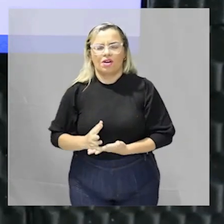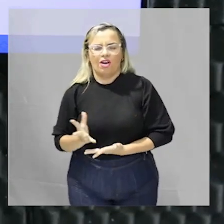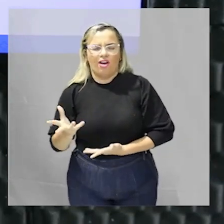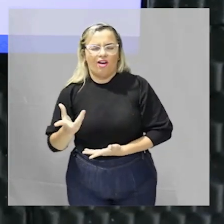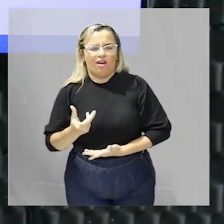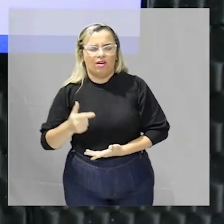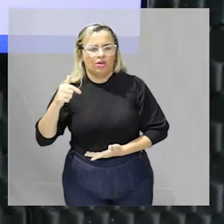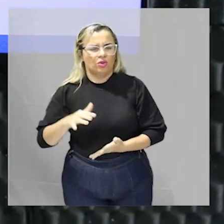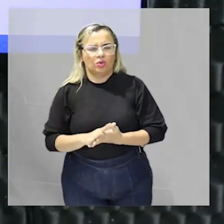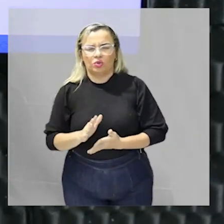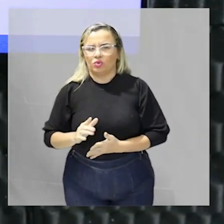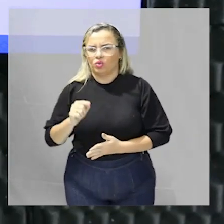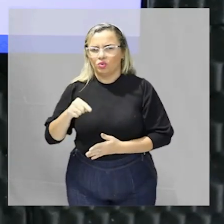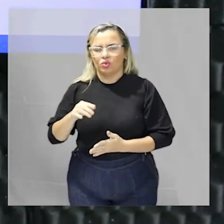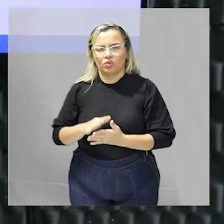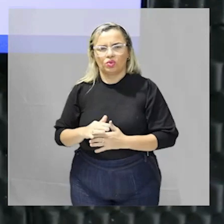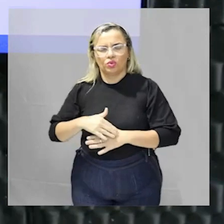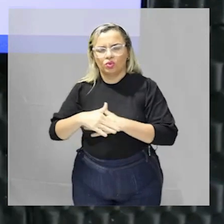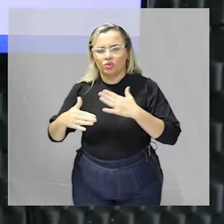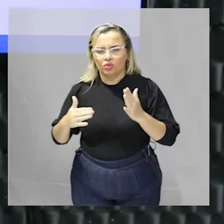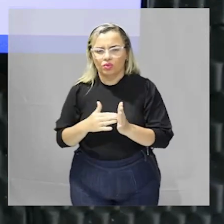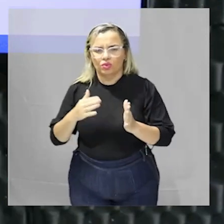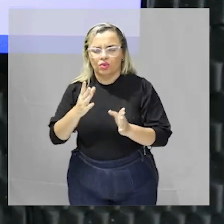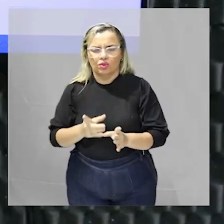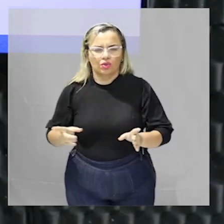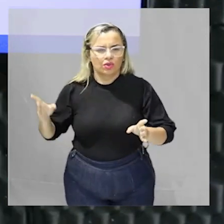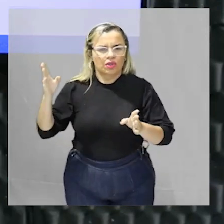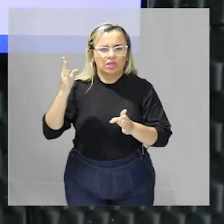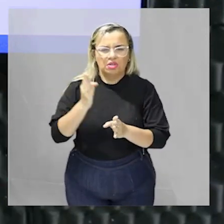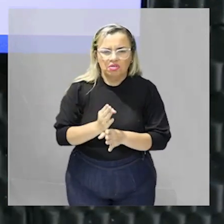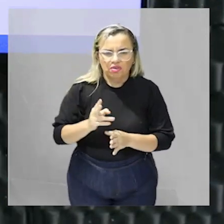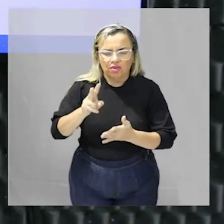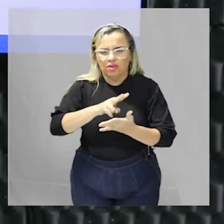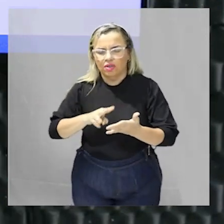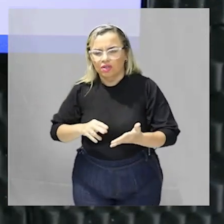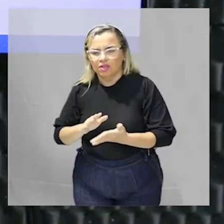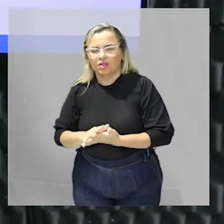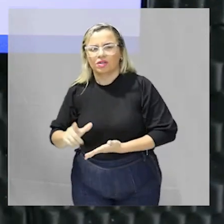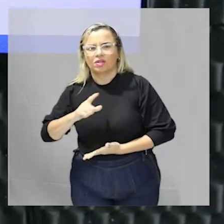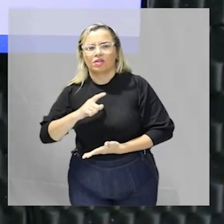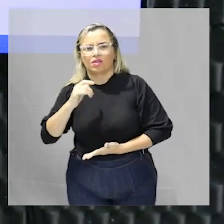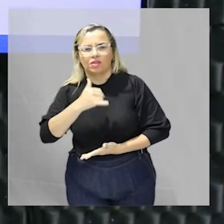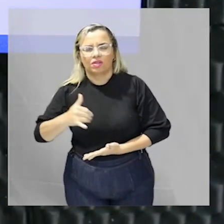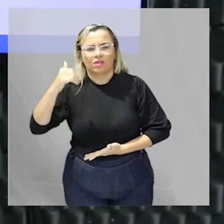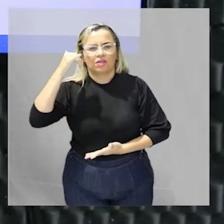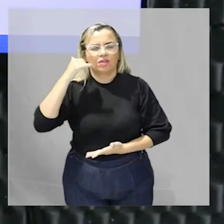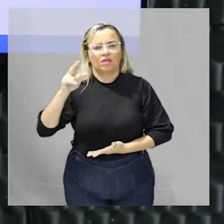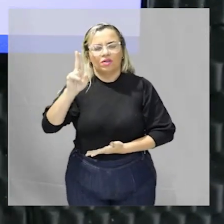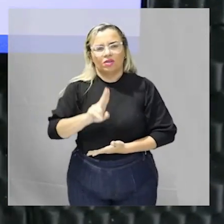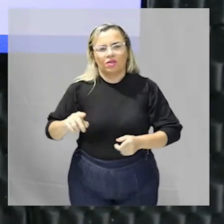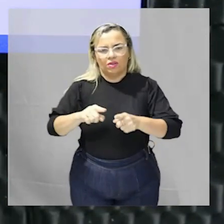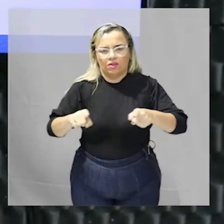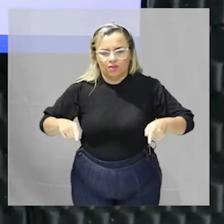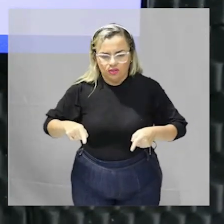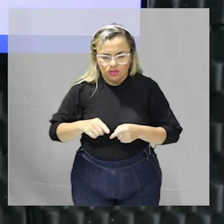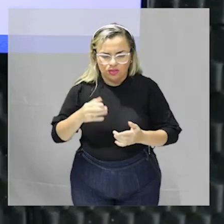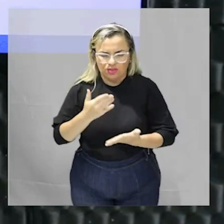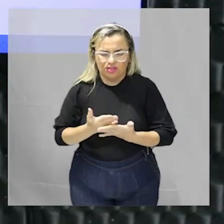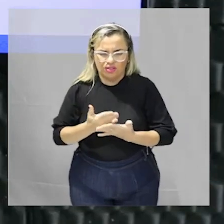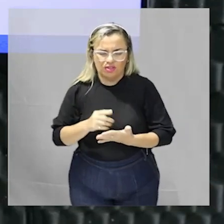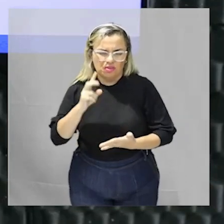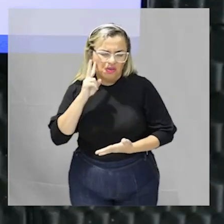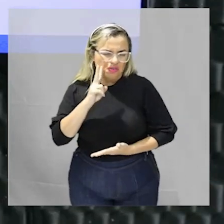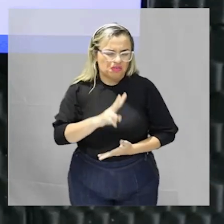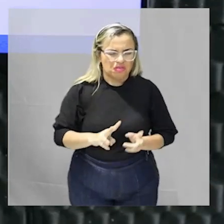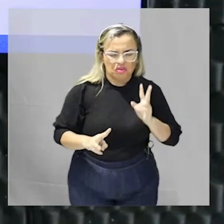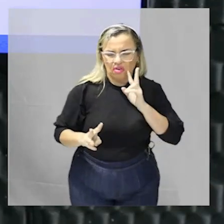você encontra lá. Então, é isso que a gente bate sempre na sala de aula. Vocês têm um celular, vocês estão usando o celular na sala de aula para ver outras coisas.